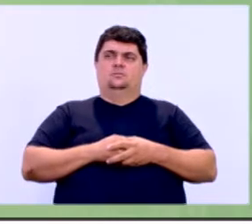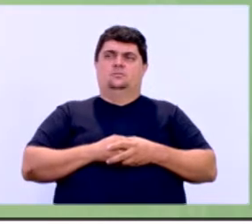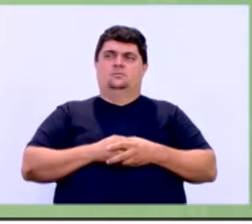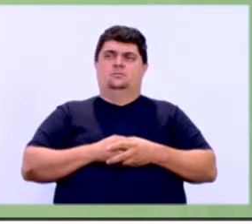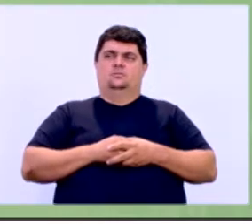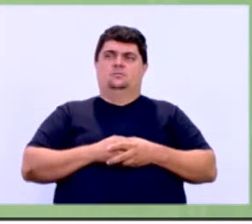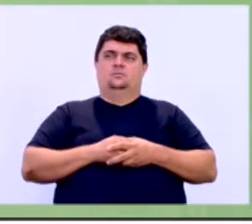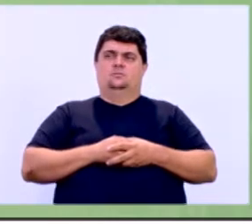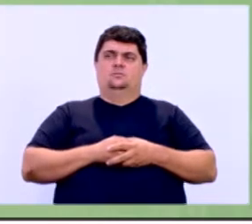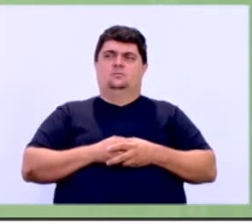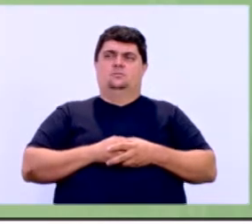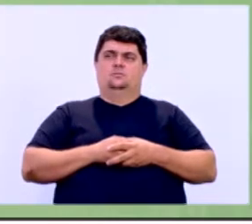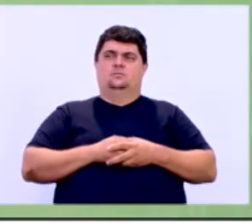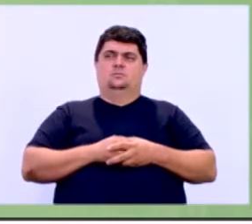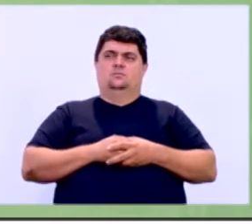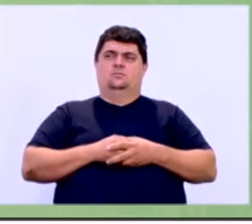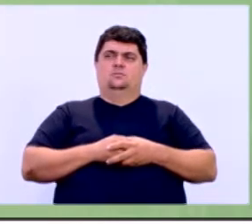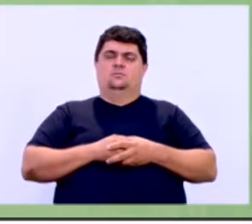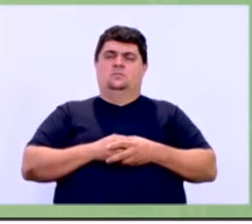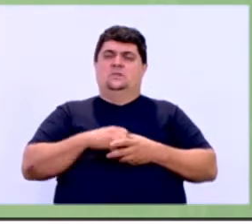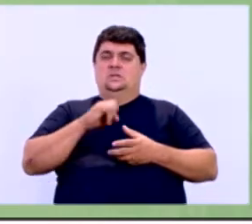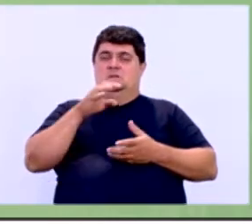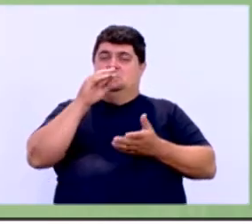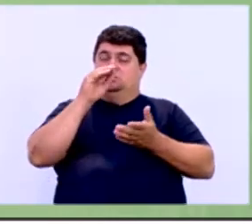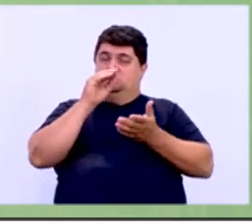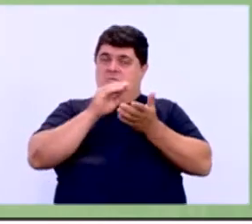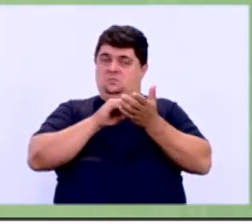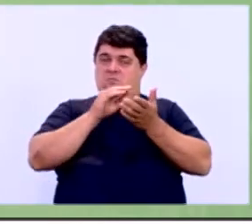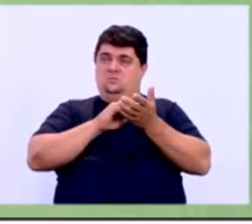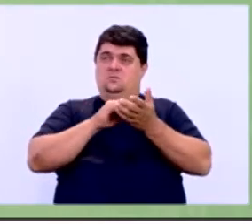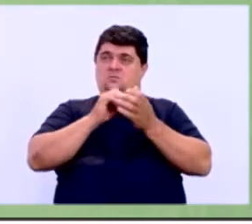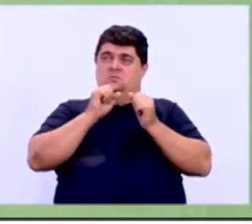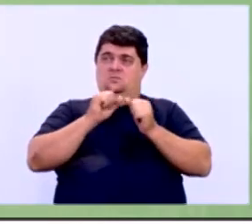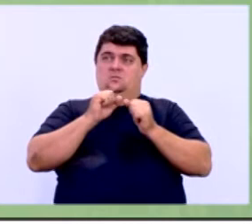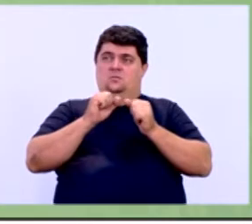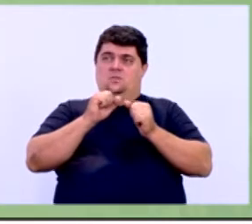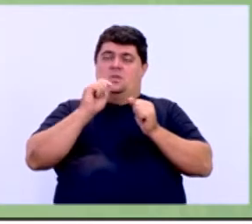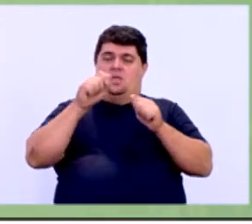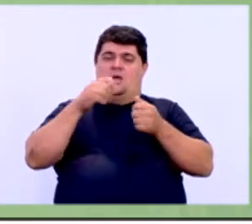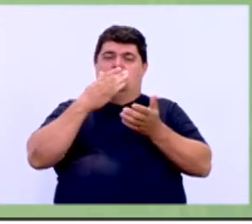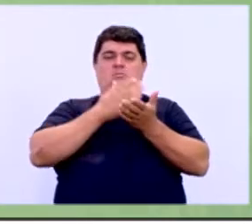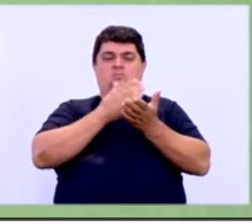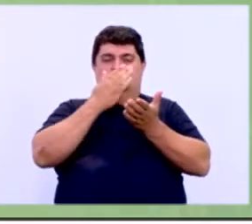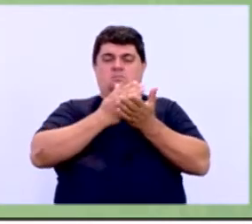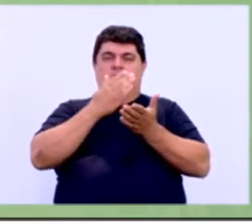E observem, né, que essa falta de pagamento ela pode possibilitar um parcelamento aí junto ao governo,